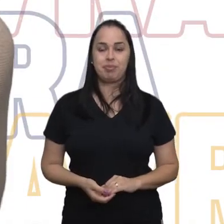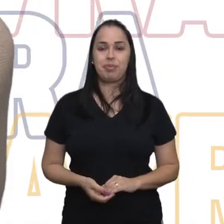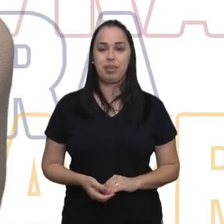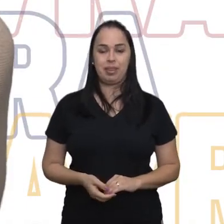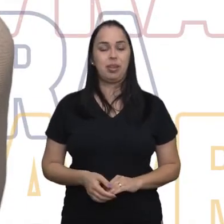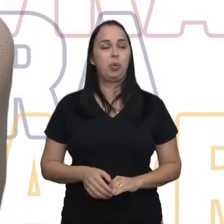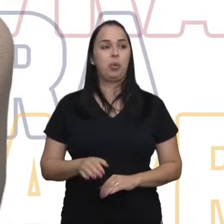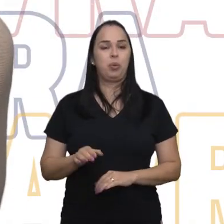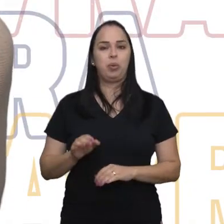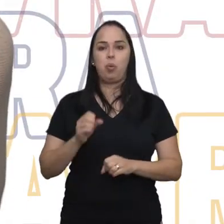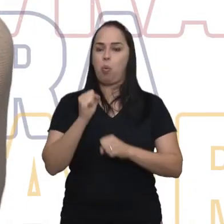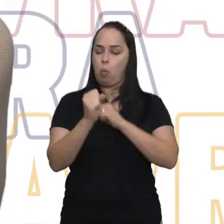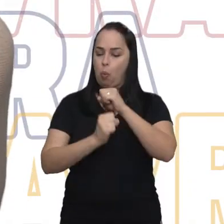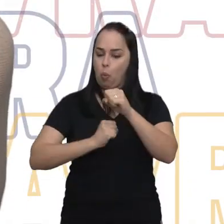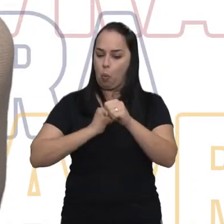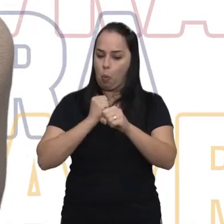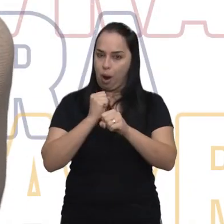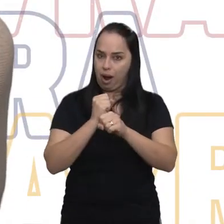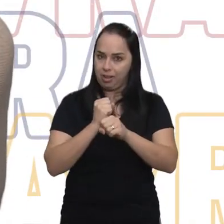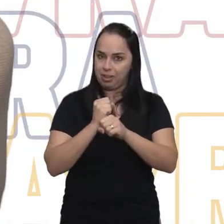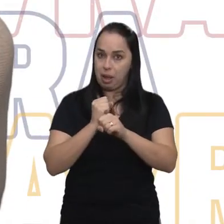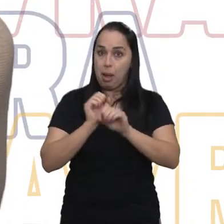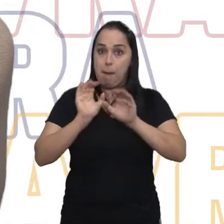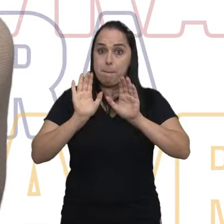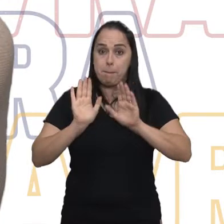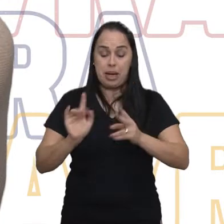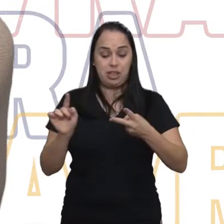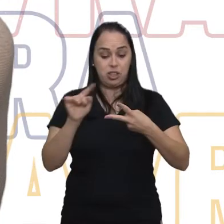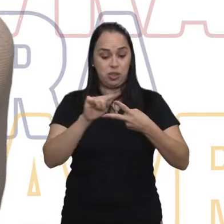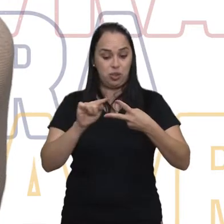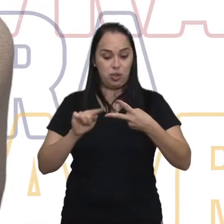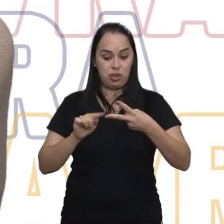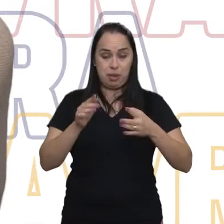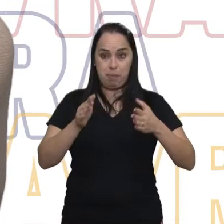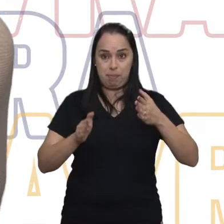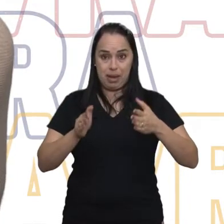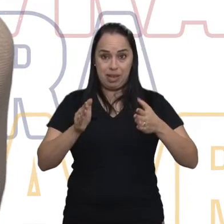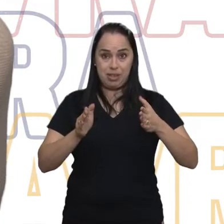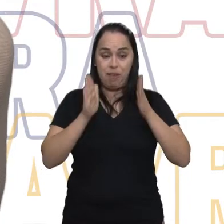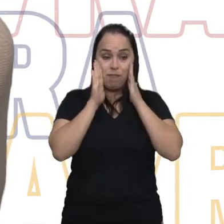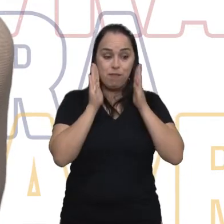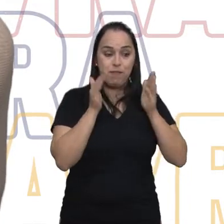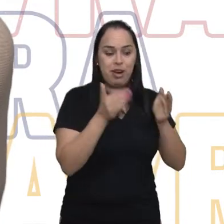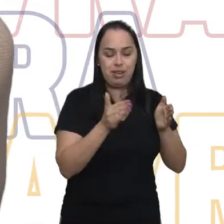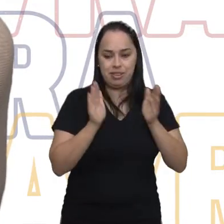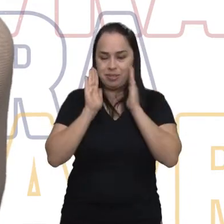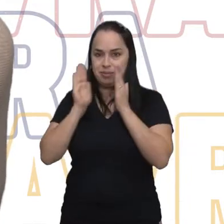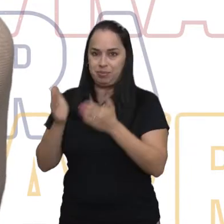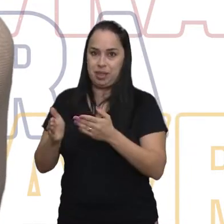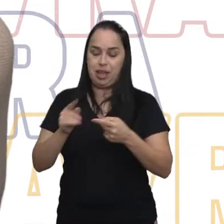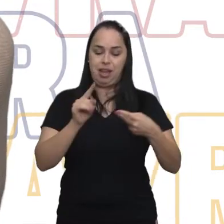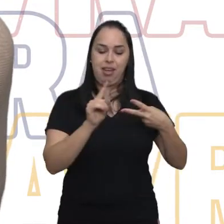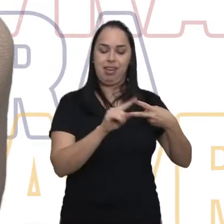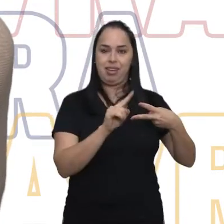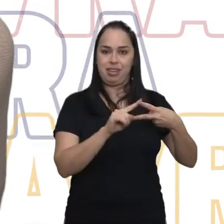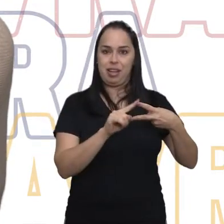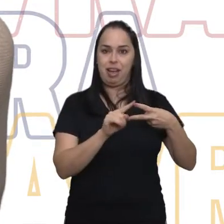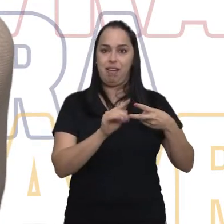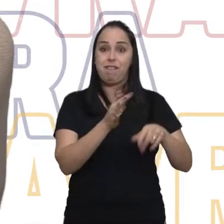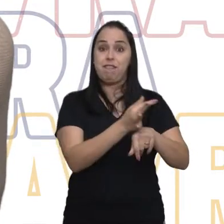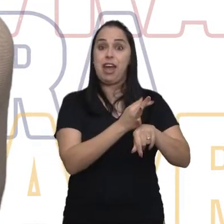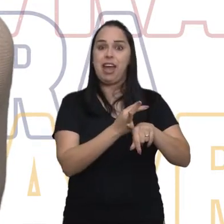Sim, o ano todo. Porém, ela tem 2 momentos onde elas têm um ênfase. As férias no